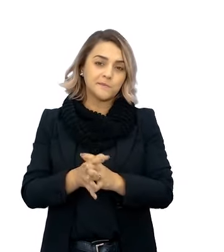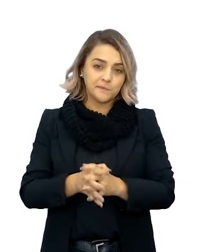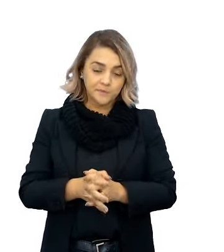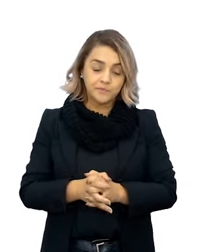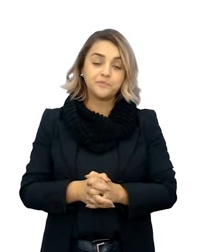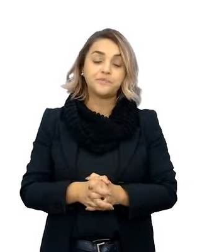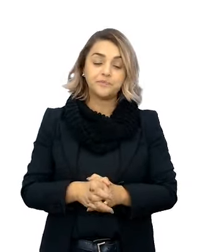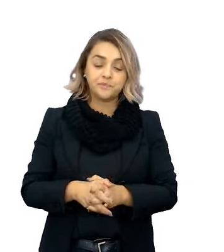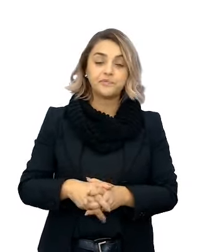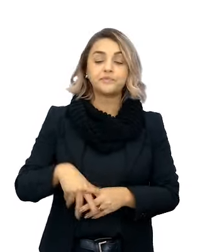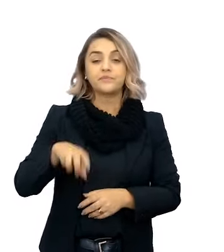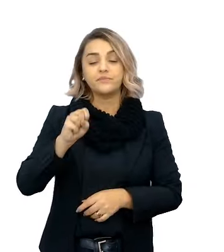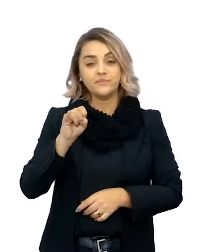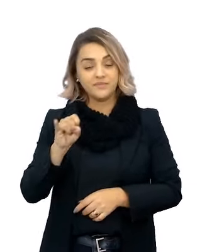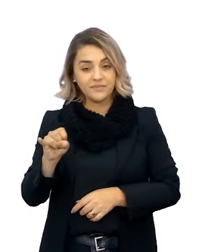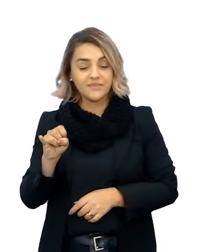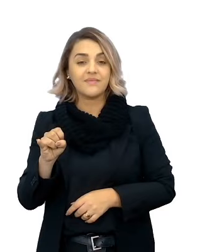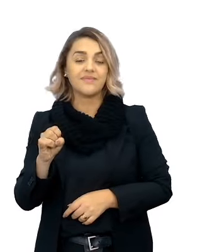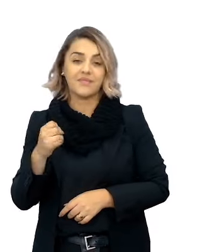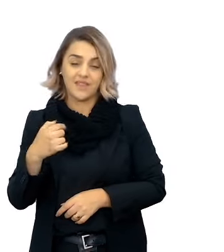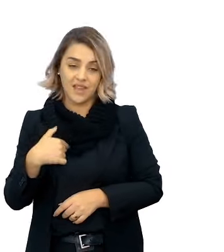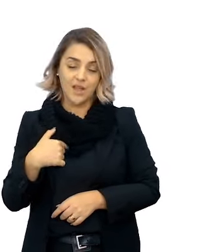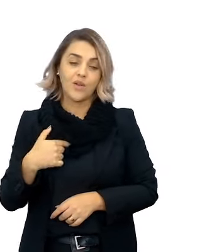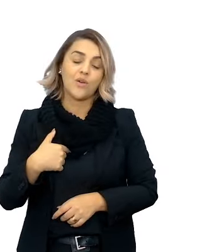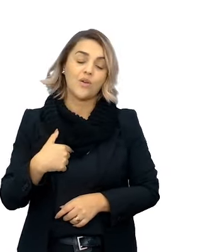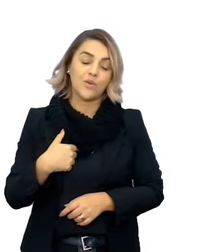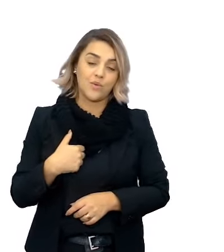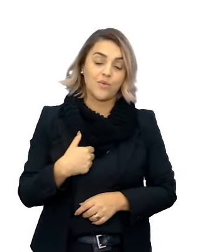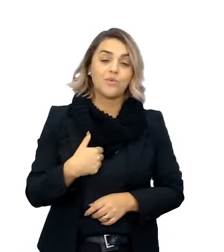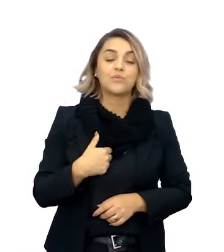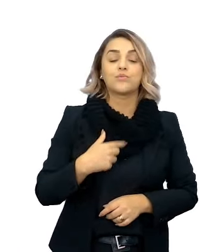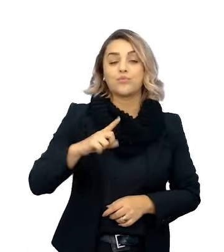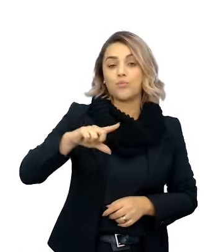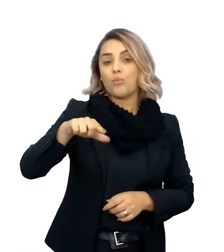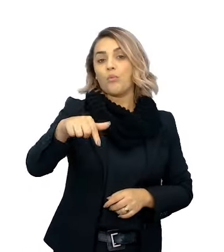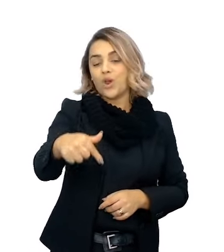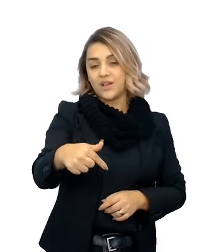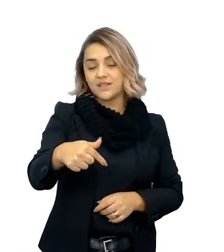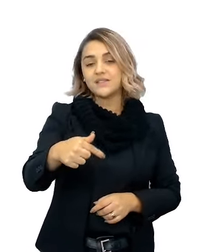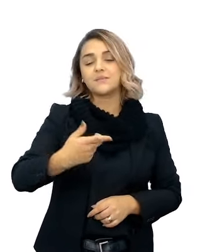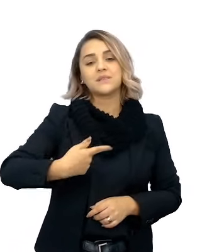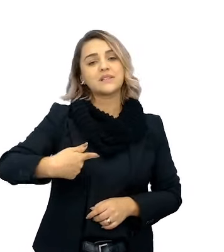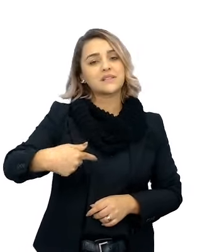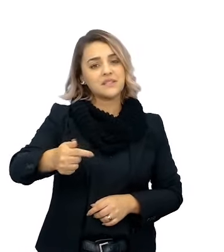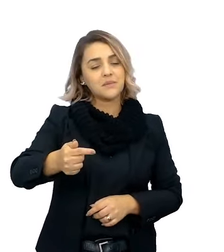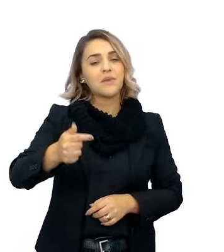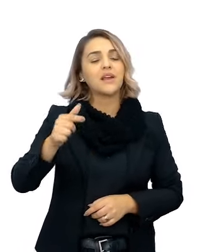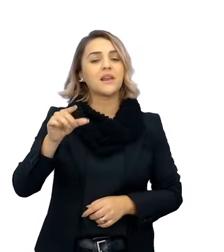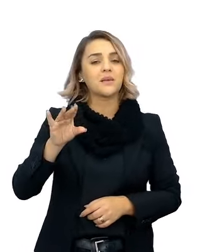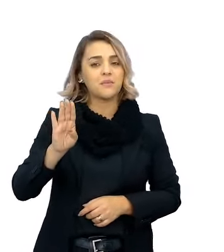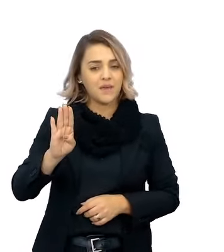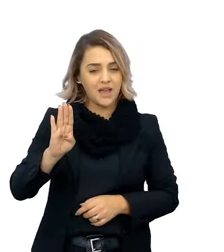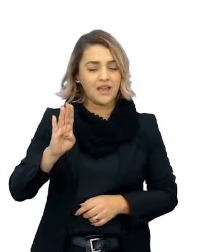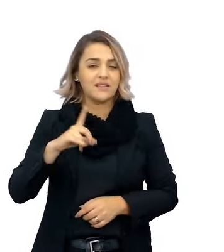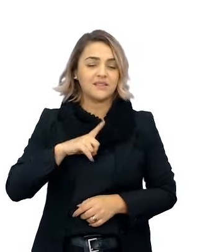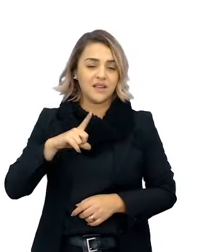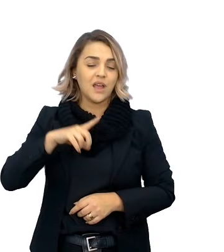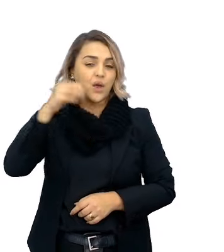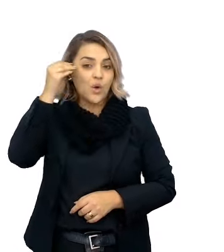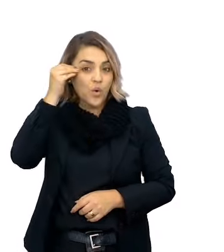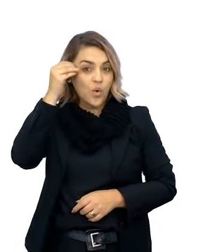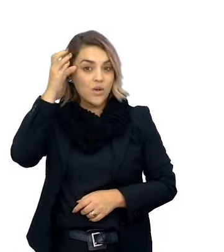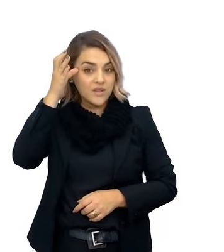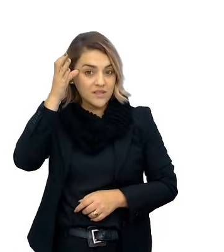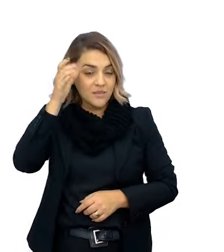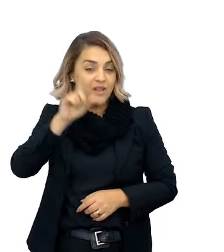eu trabalhar na próxima semana, é semana B, então a gente vai estar com esse conhecimento que eu falei aqui no vermelhinho. Depois,